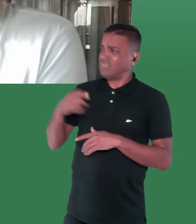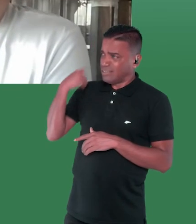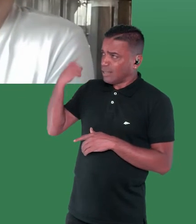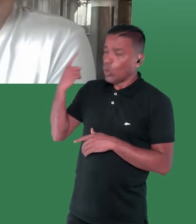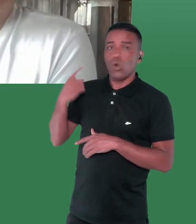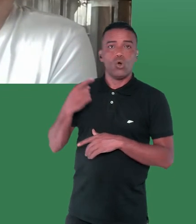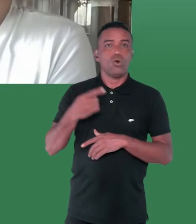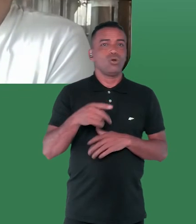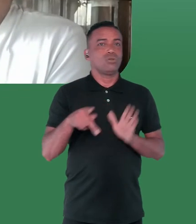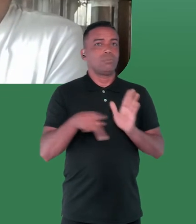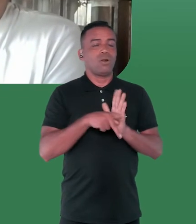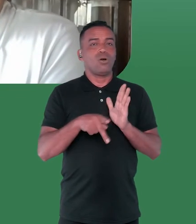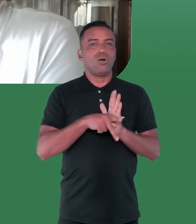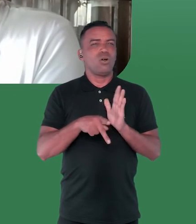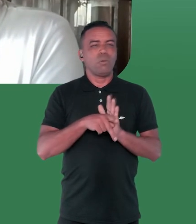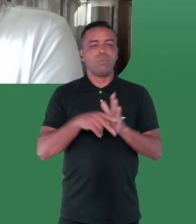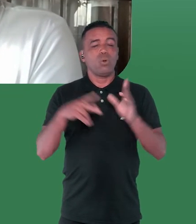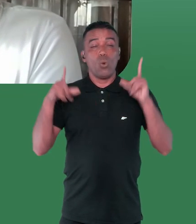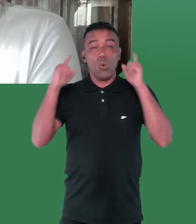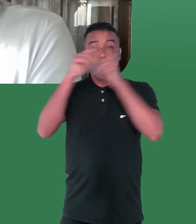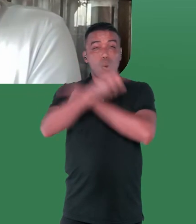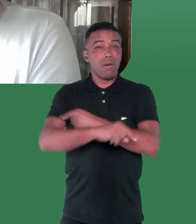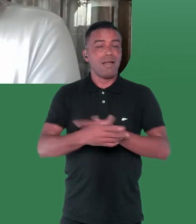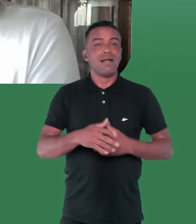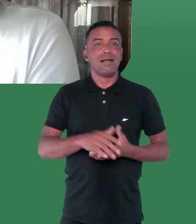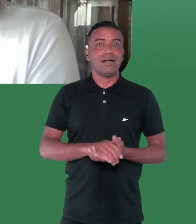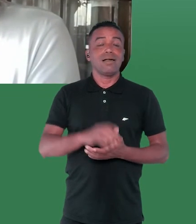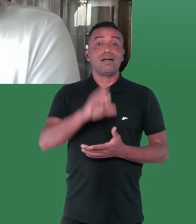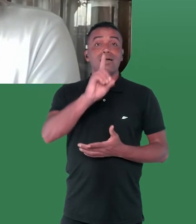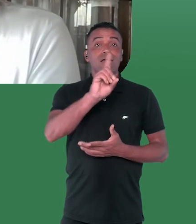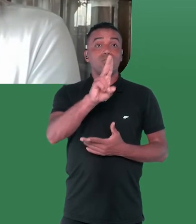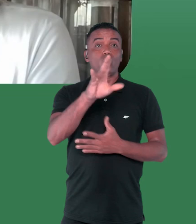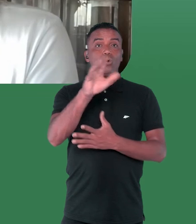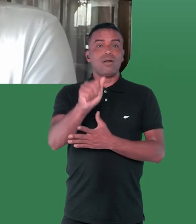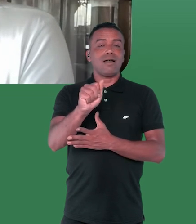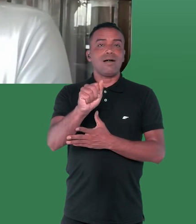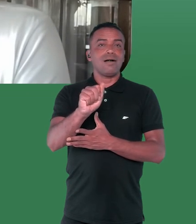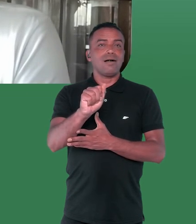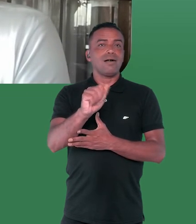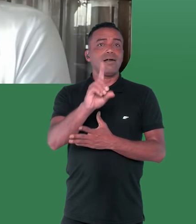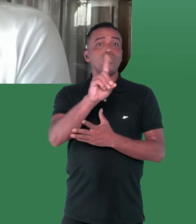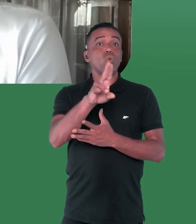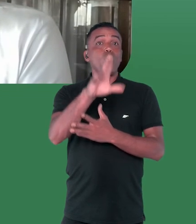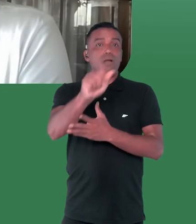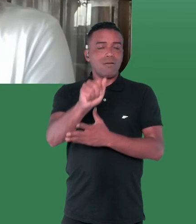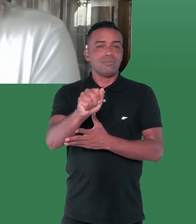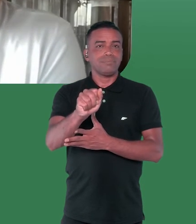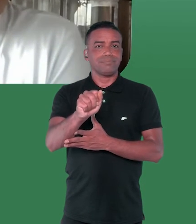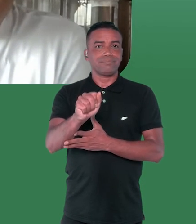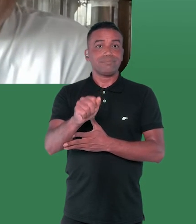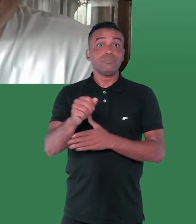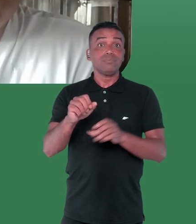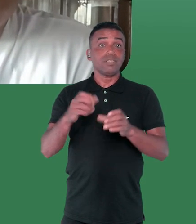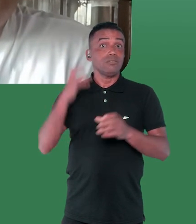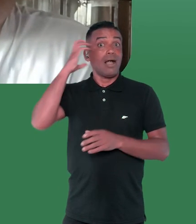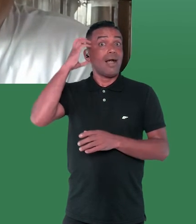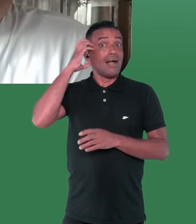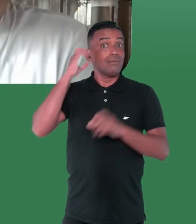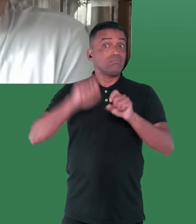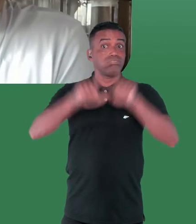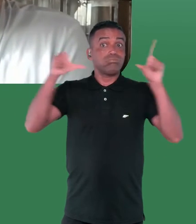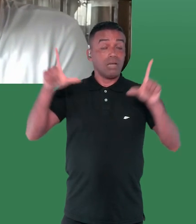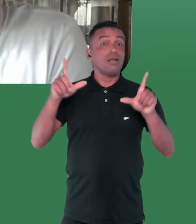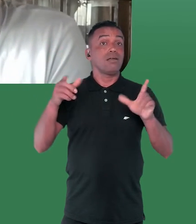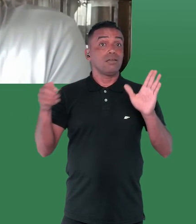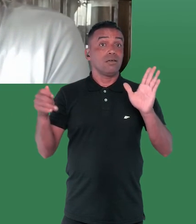Você está doido? Aí atende o operador Alquintino, o mais complicado de todos os operadores. Ô, Duca! Ô, Duca! Pedro, me põe no